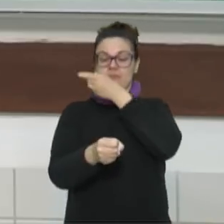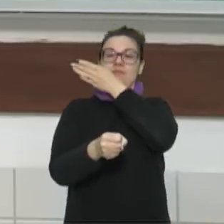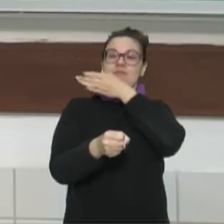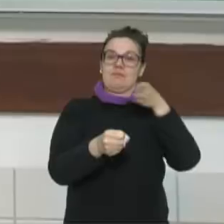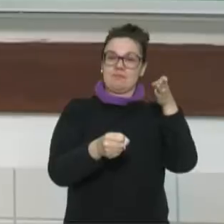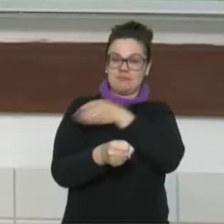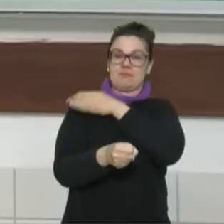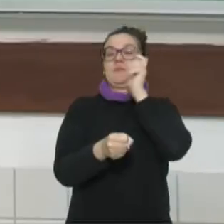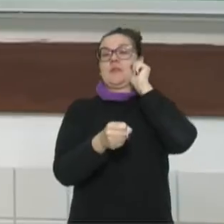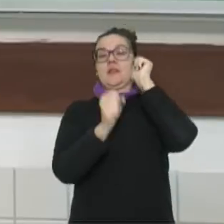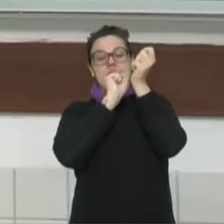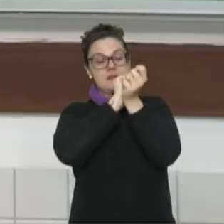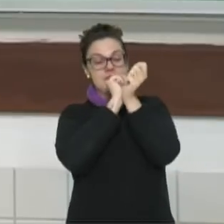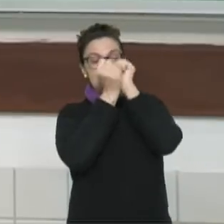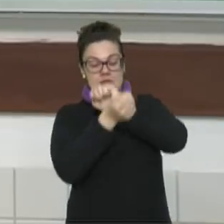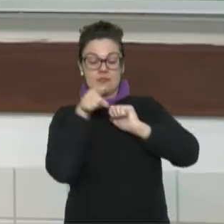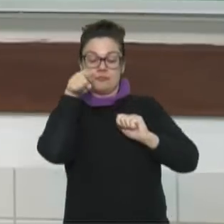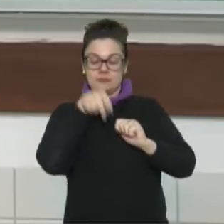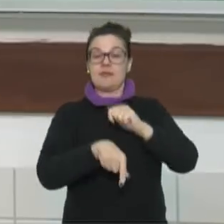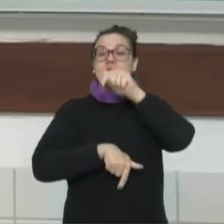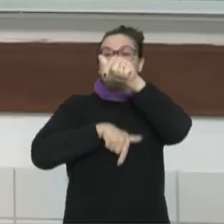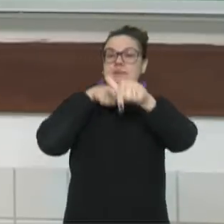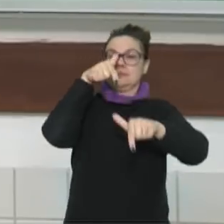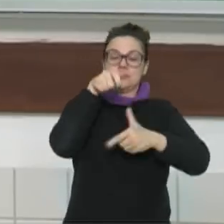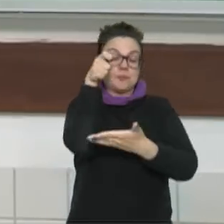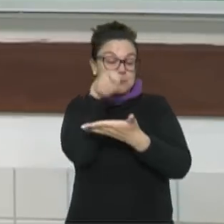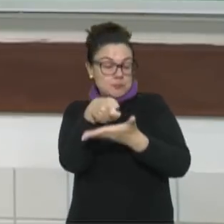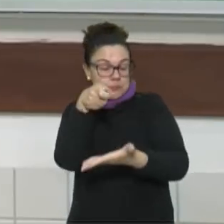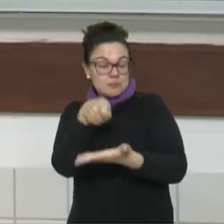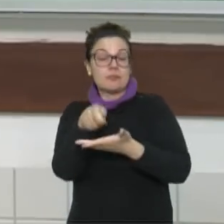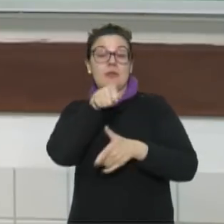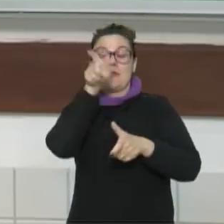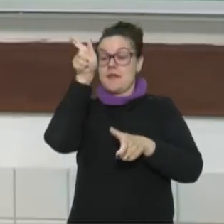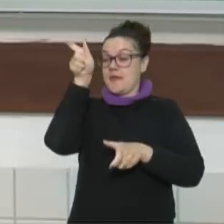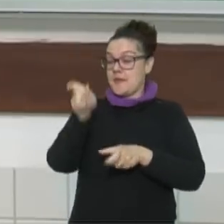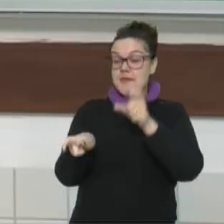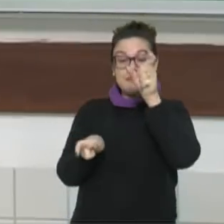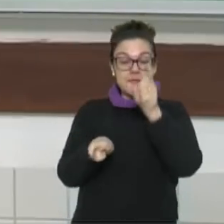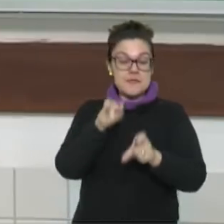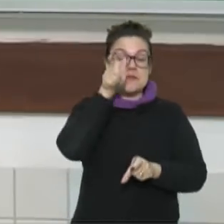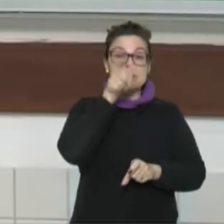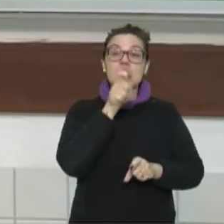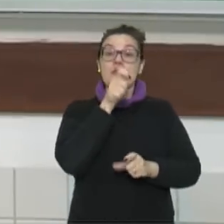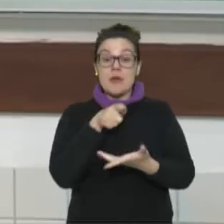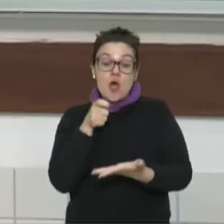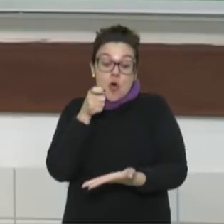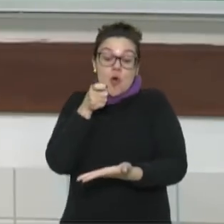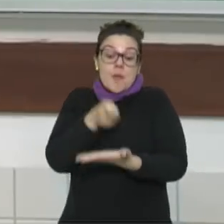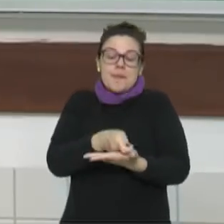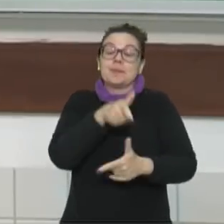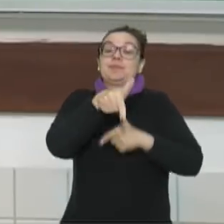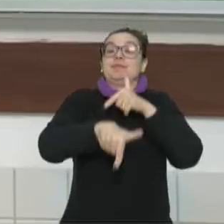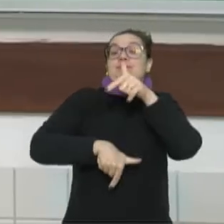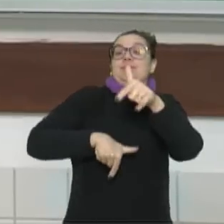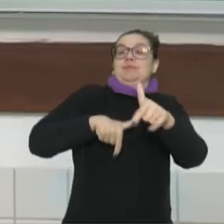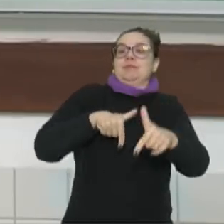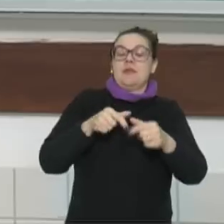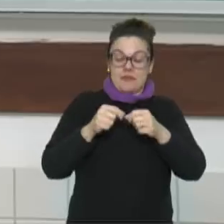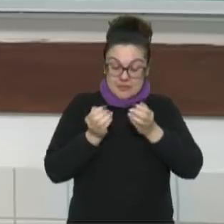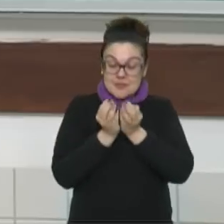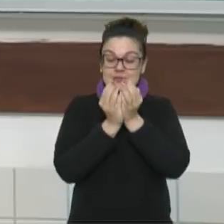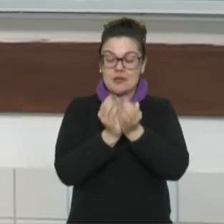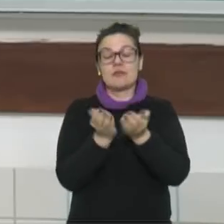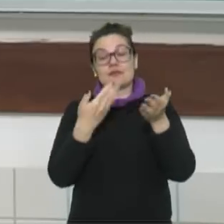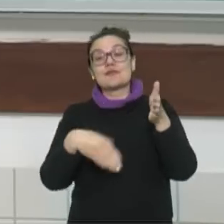né, forçou a trabalhar. Então, foram essas pessoas que foram obrigadas a trabalhar, que fizeram esse navio